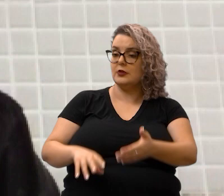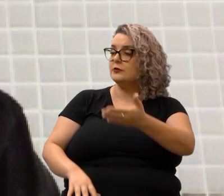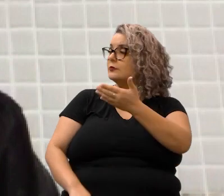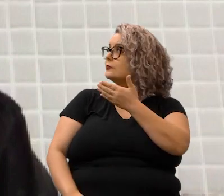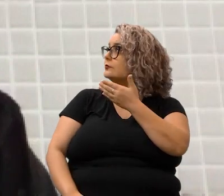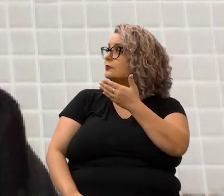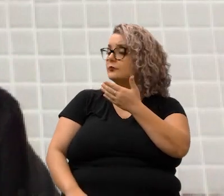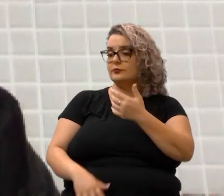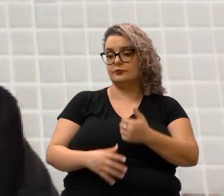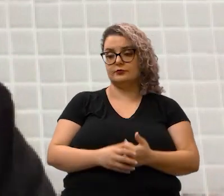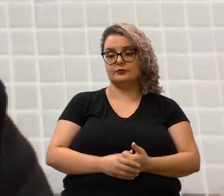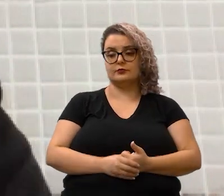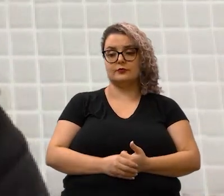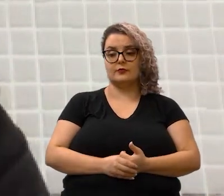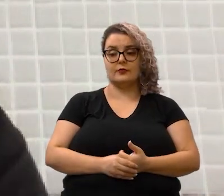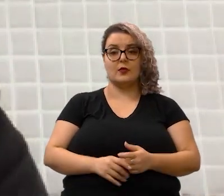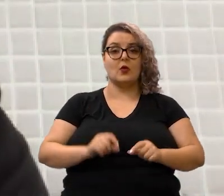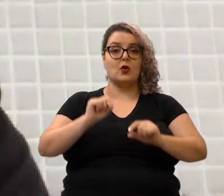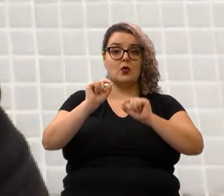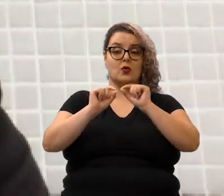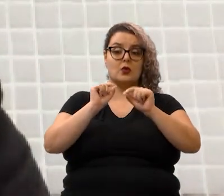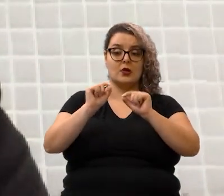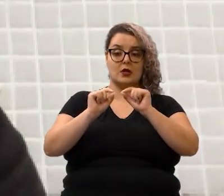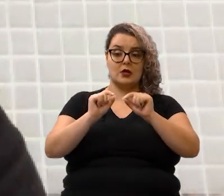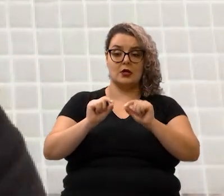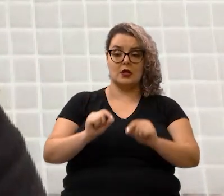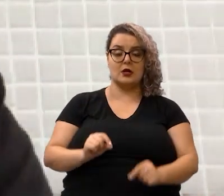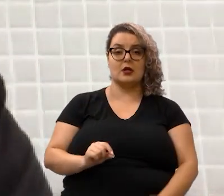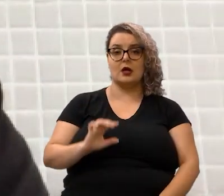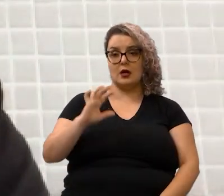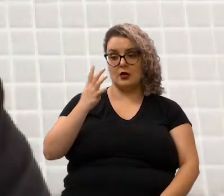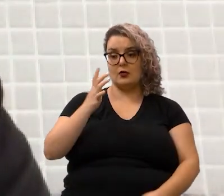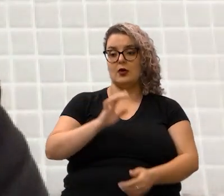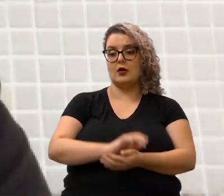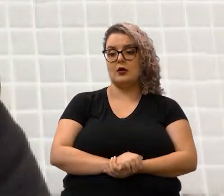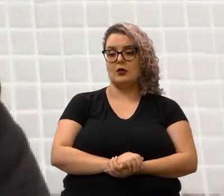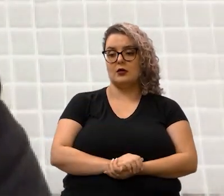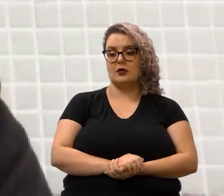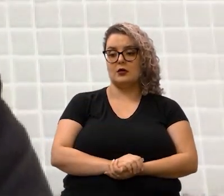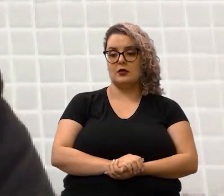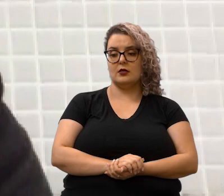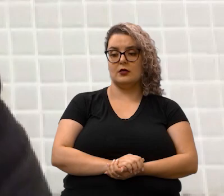para exemplificar. O que acontece, né, realmente, você